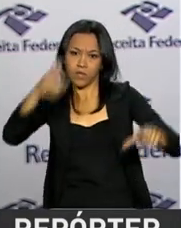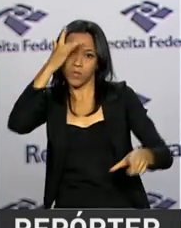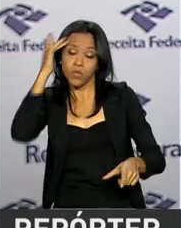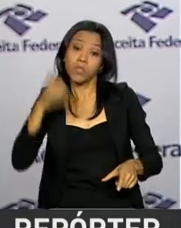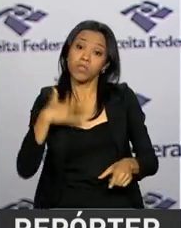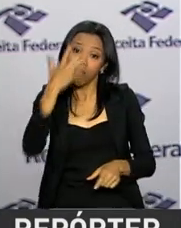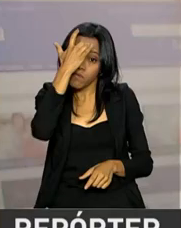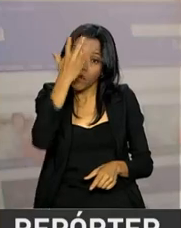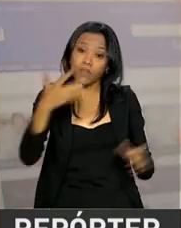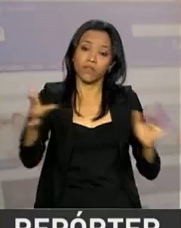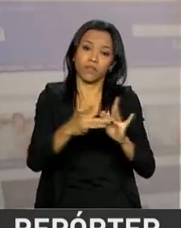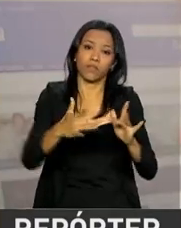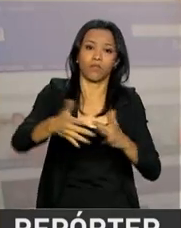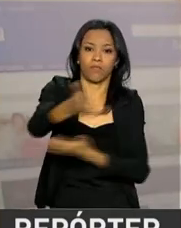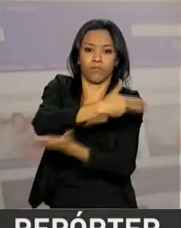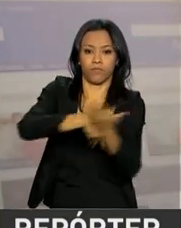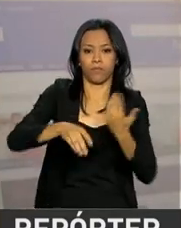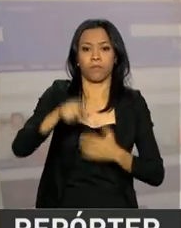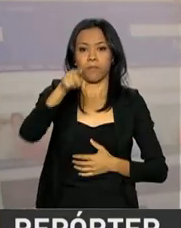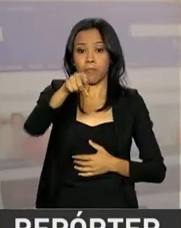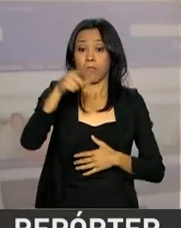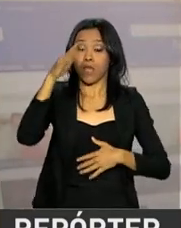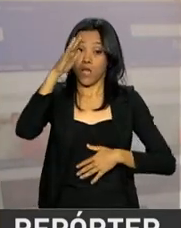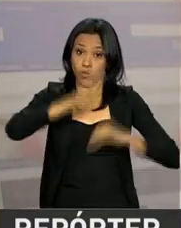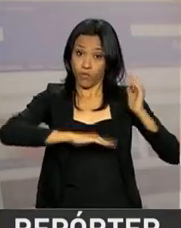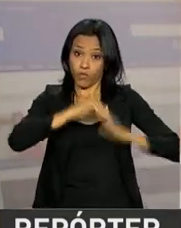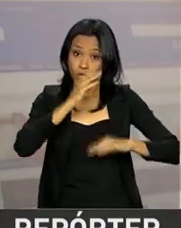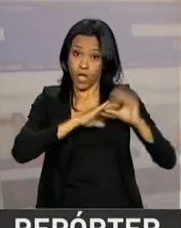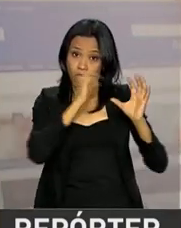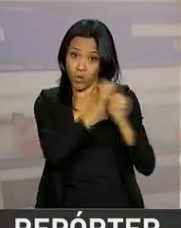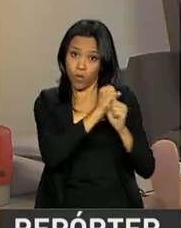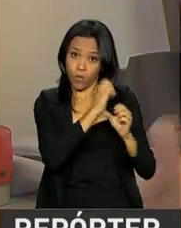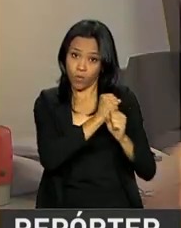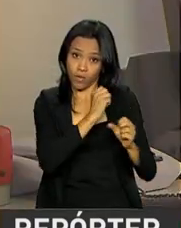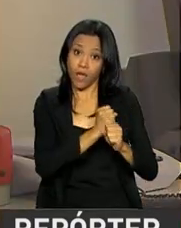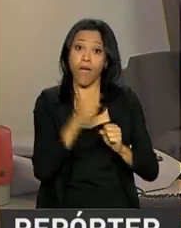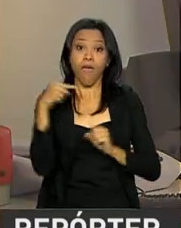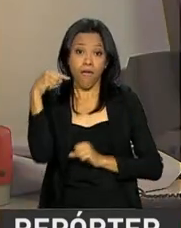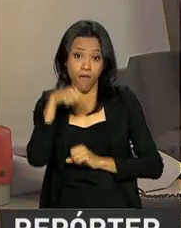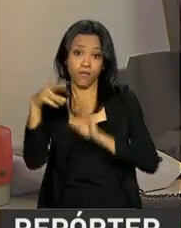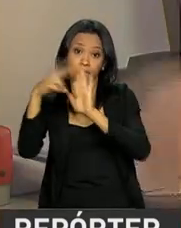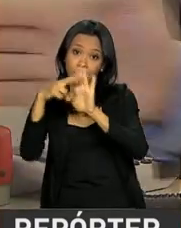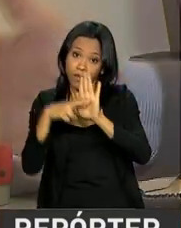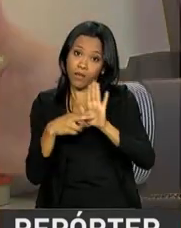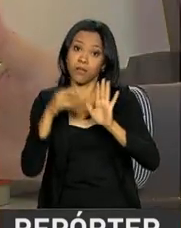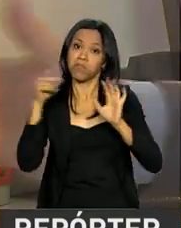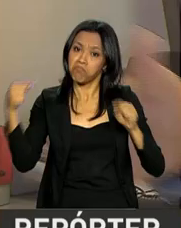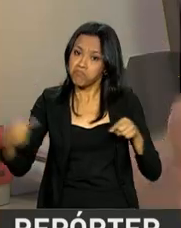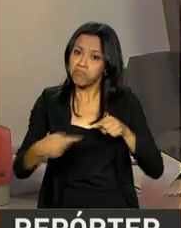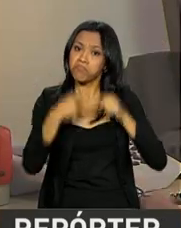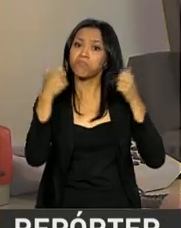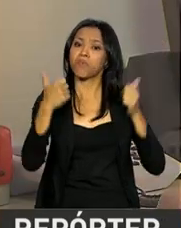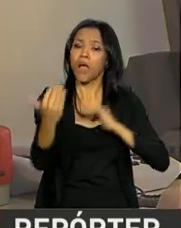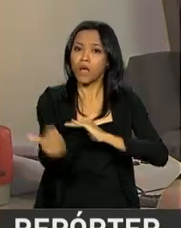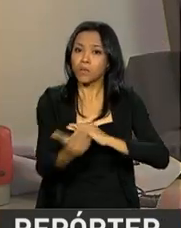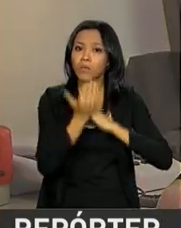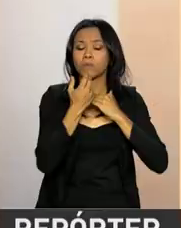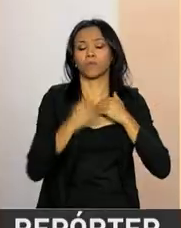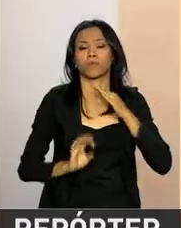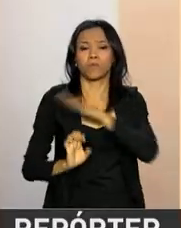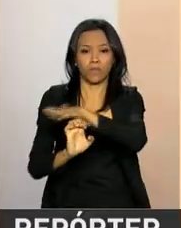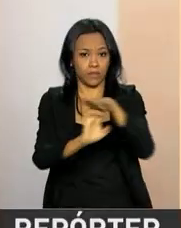facilitar interação para os profissionais contábeis a norma atende uma realidade de serviços digitais que ajuda as empresas